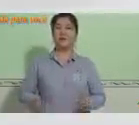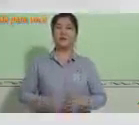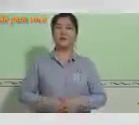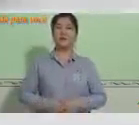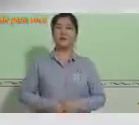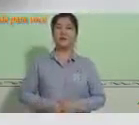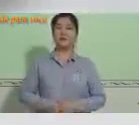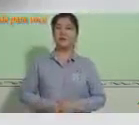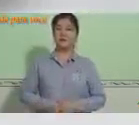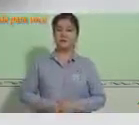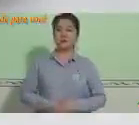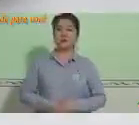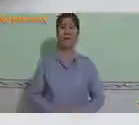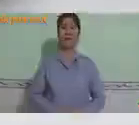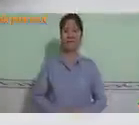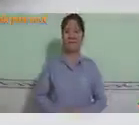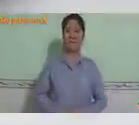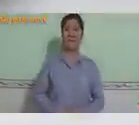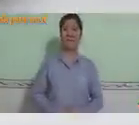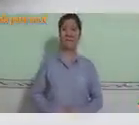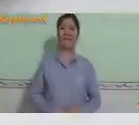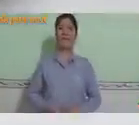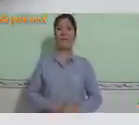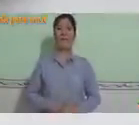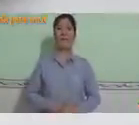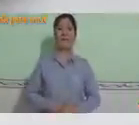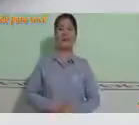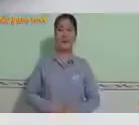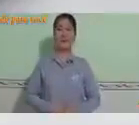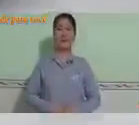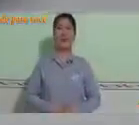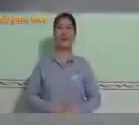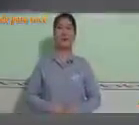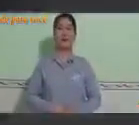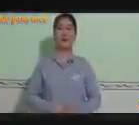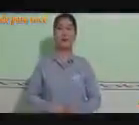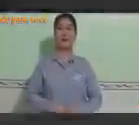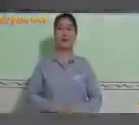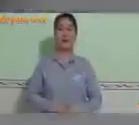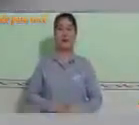cuidado de dobrar os joelhos ao abaixar e manter sempre as costas retas.